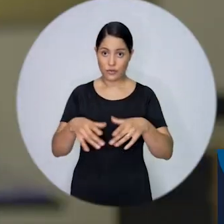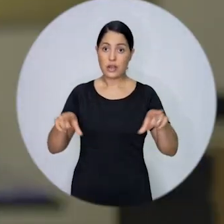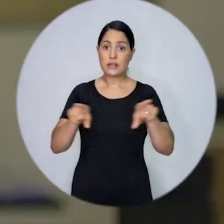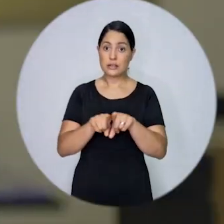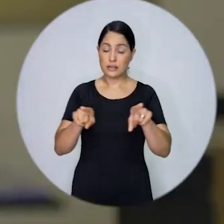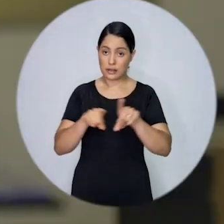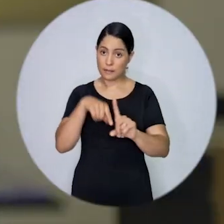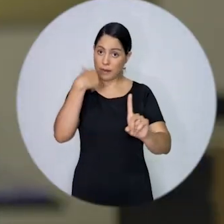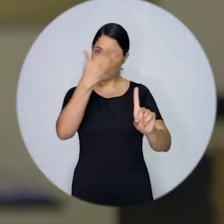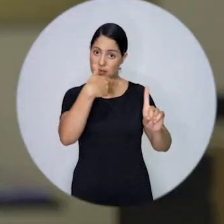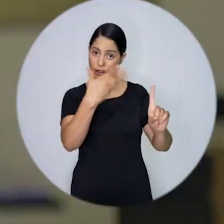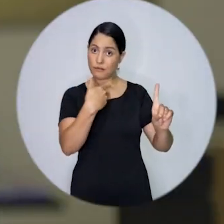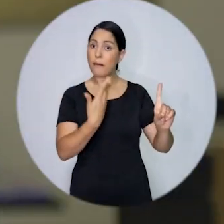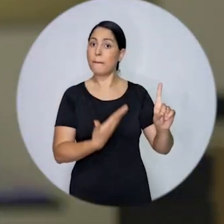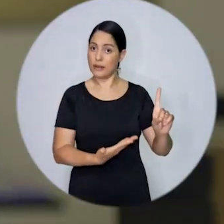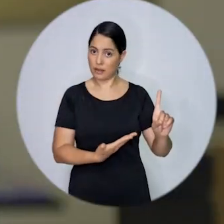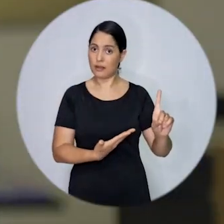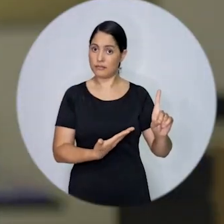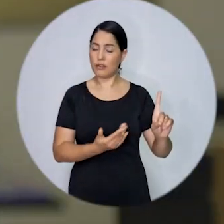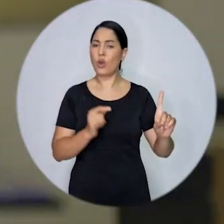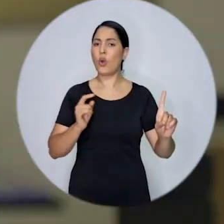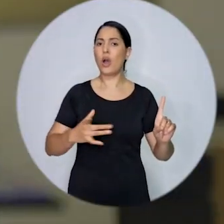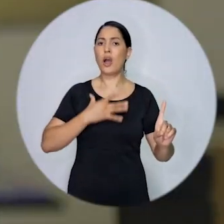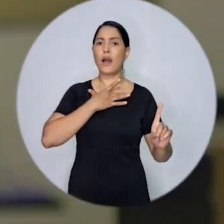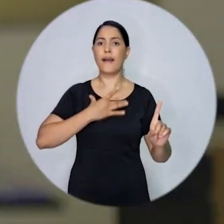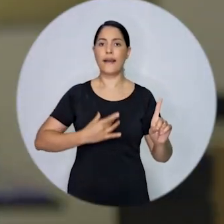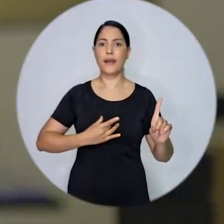A conferência foi também palco de homenagens. Uma